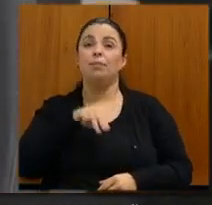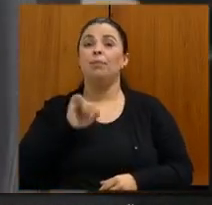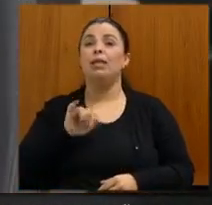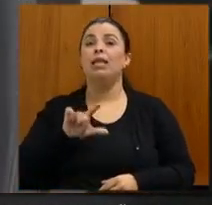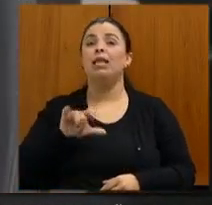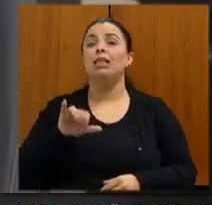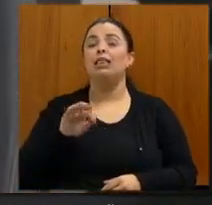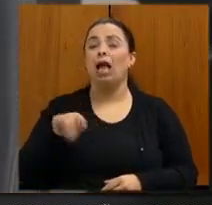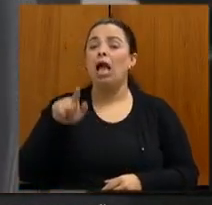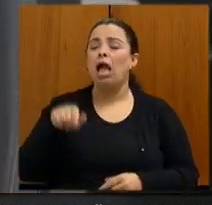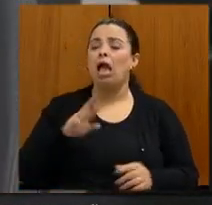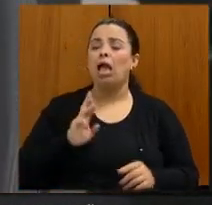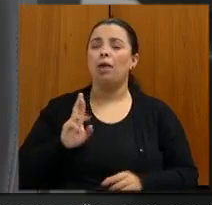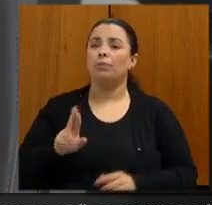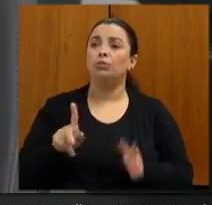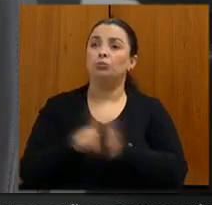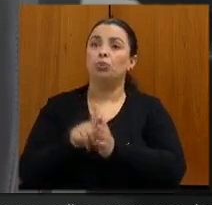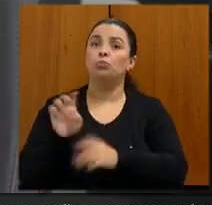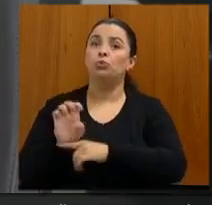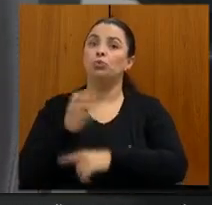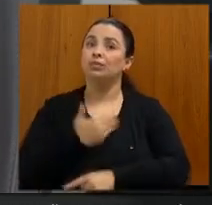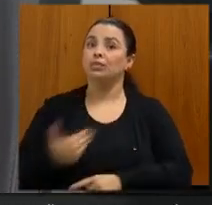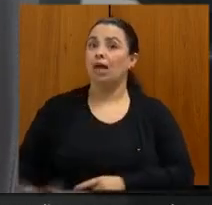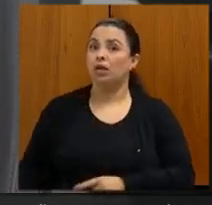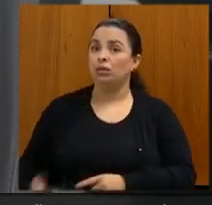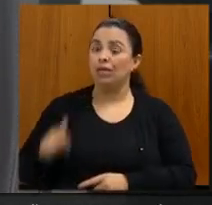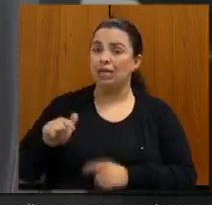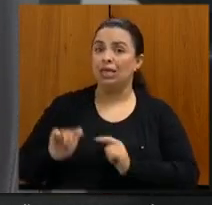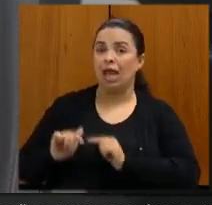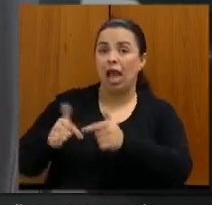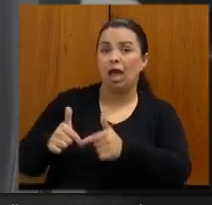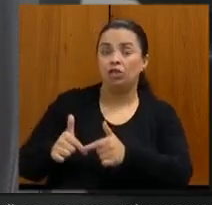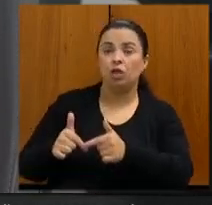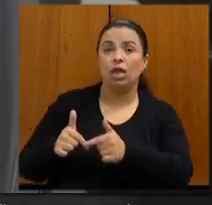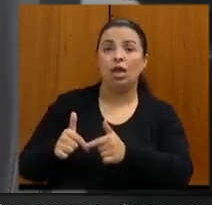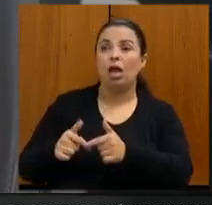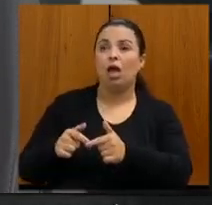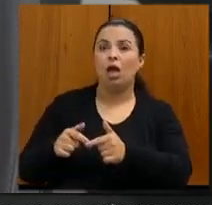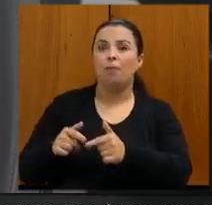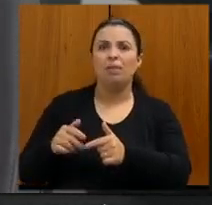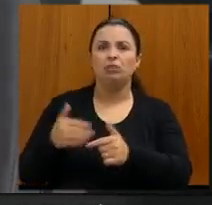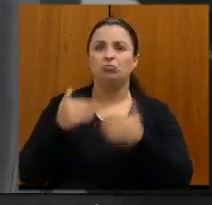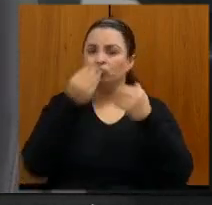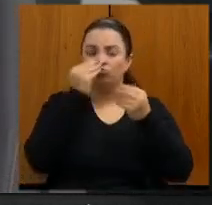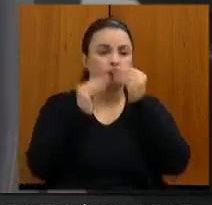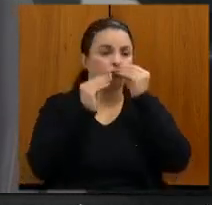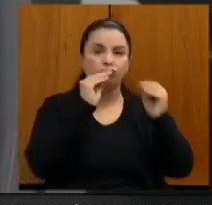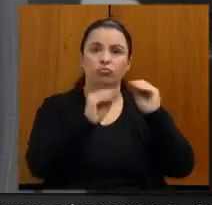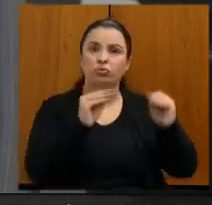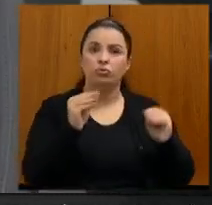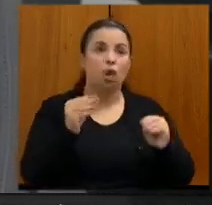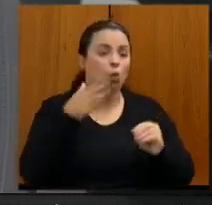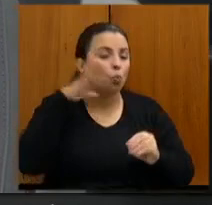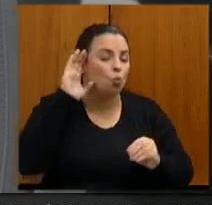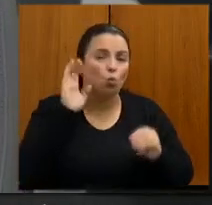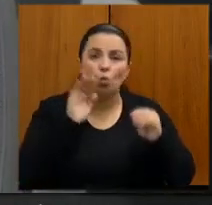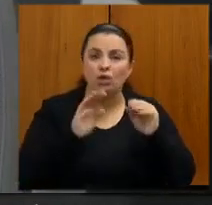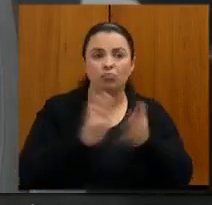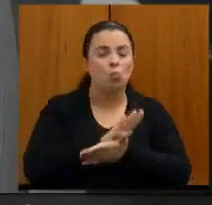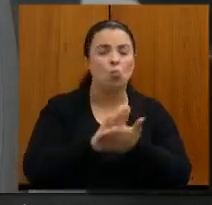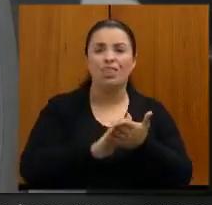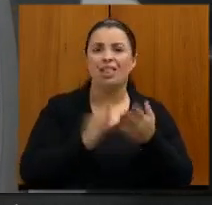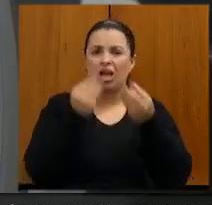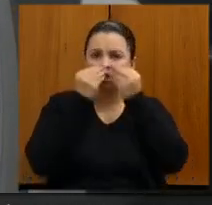estado e esse estado que age sem ouvir né então se não dá para negligenciar isso